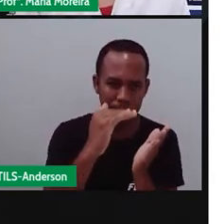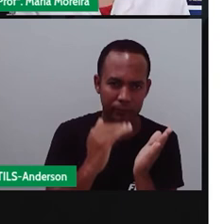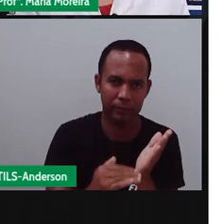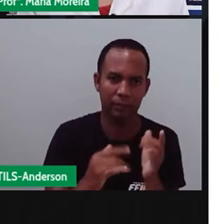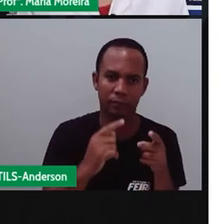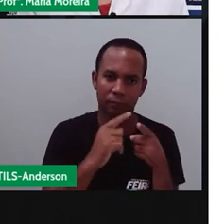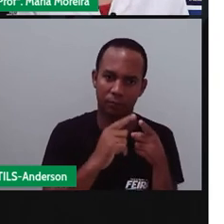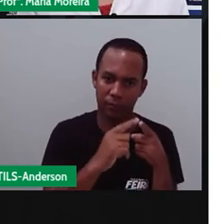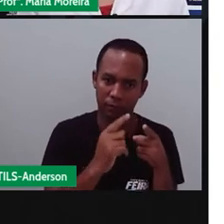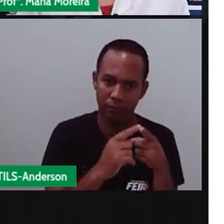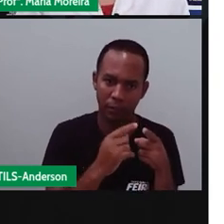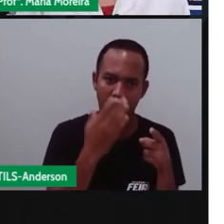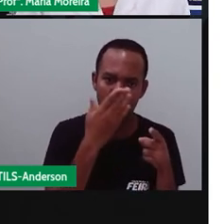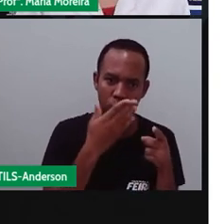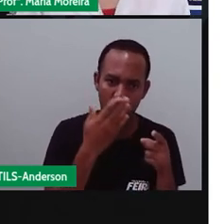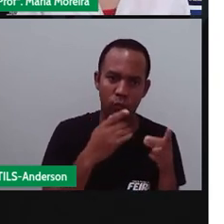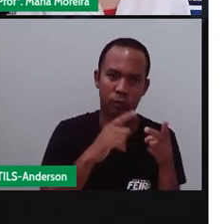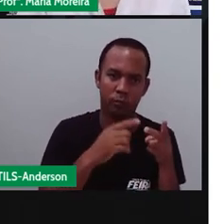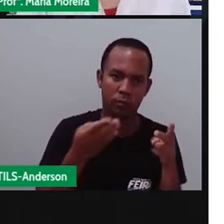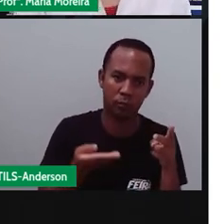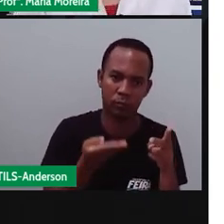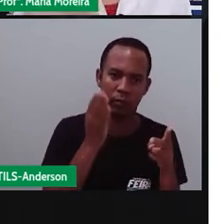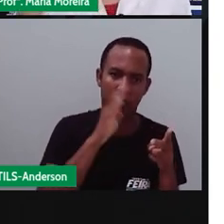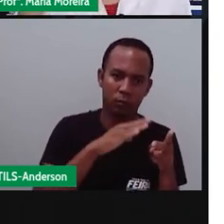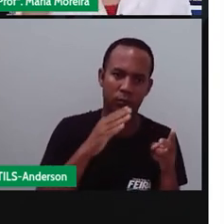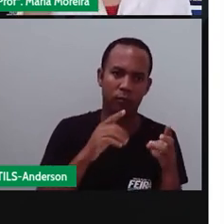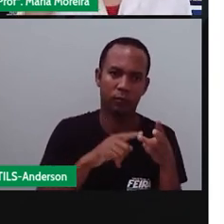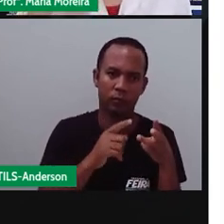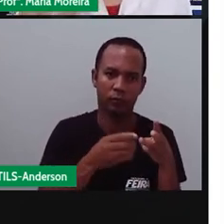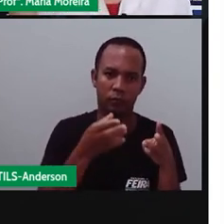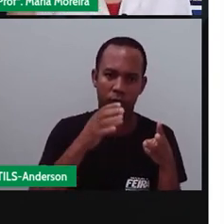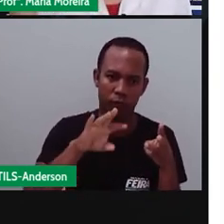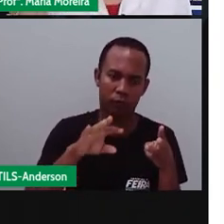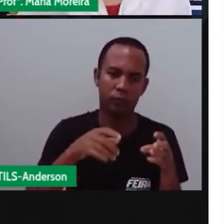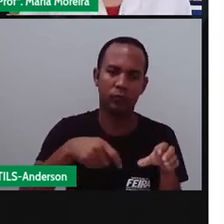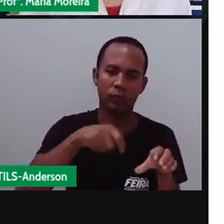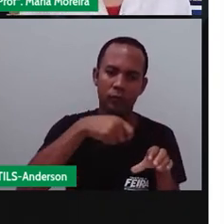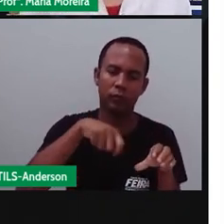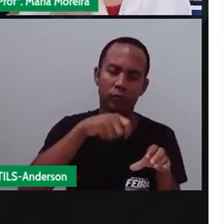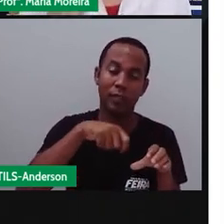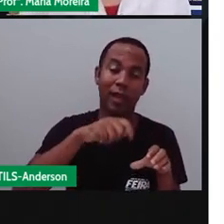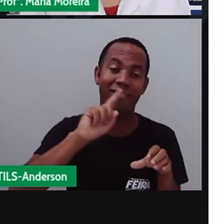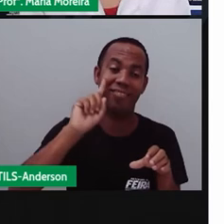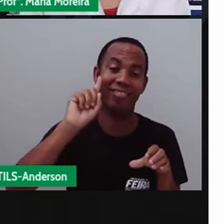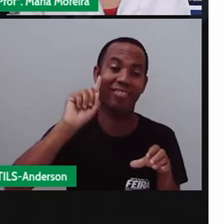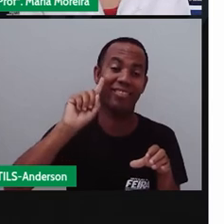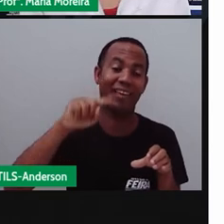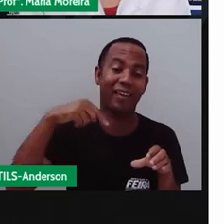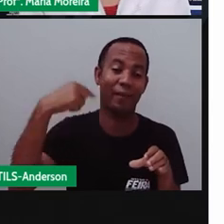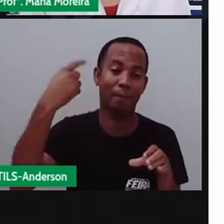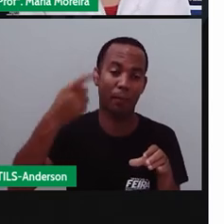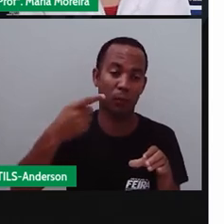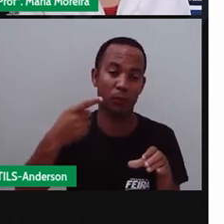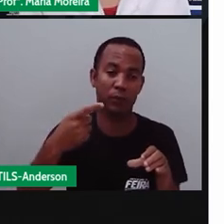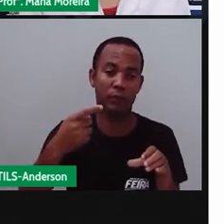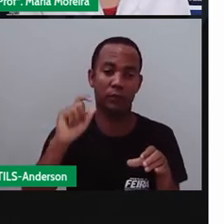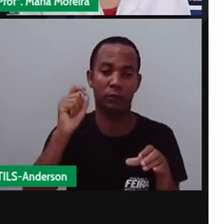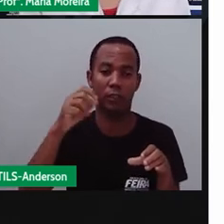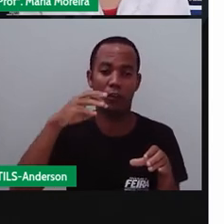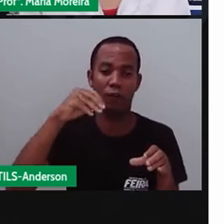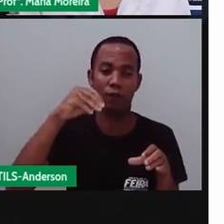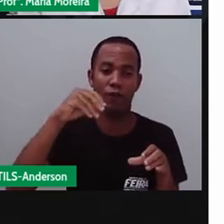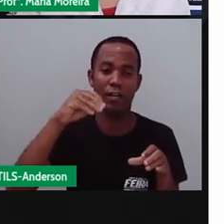Bato o açúcar, a margarina e os ovos. Depois, olha só, número dois. Depois, acrescente, né, a farinha